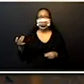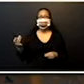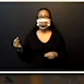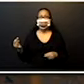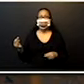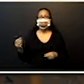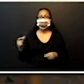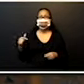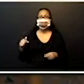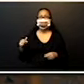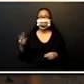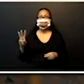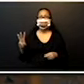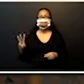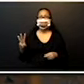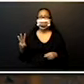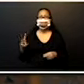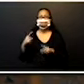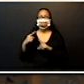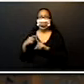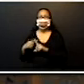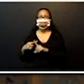73 vezes o quê?